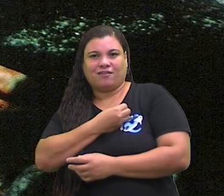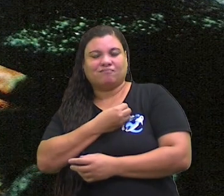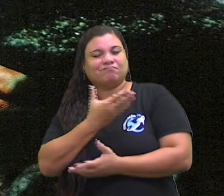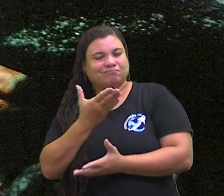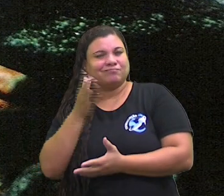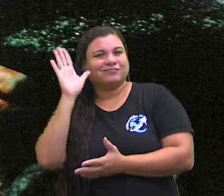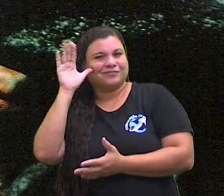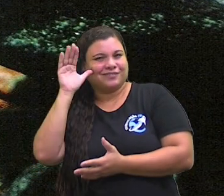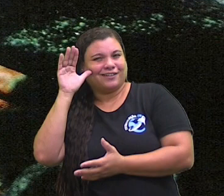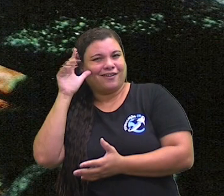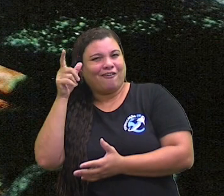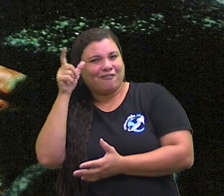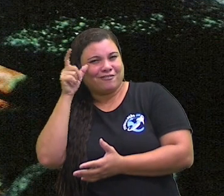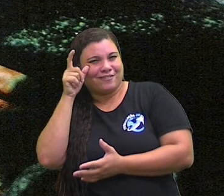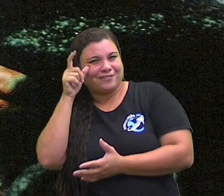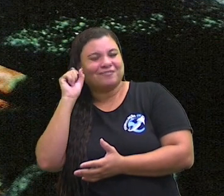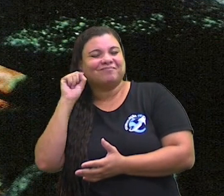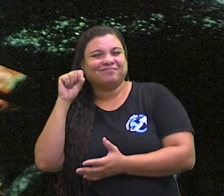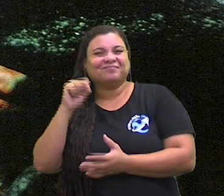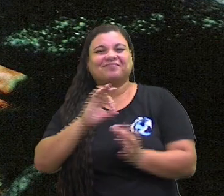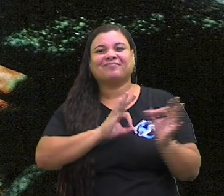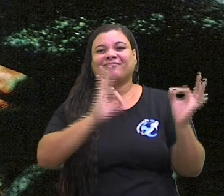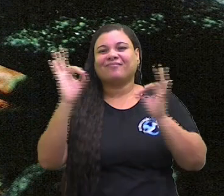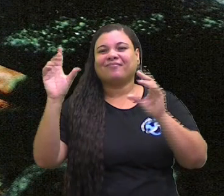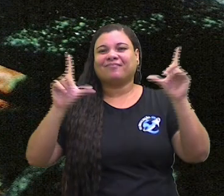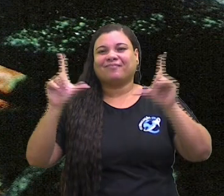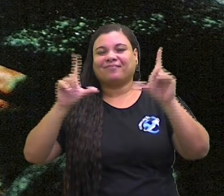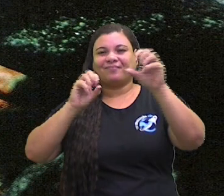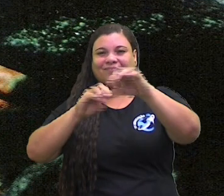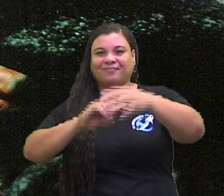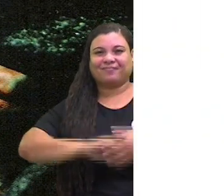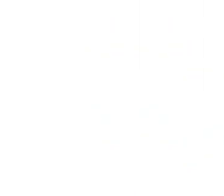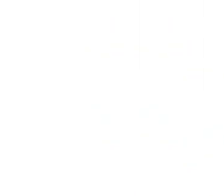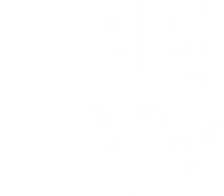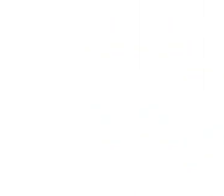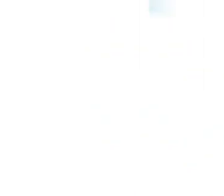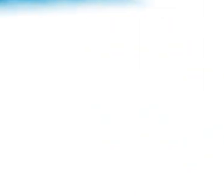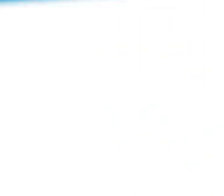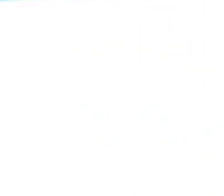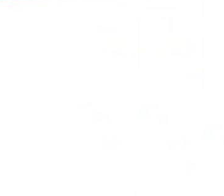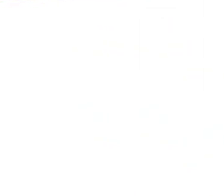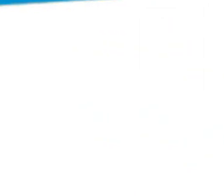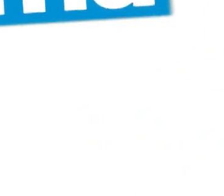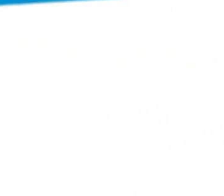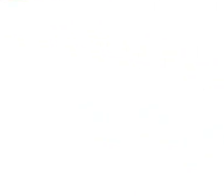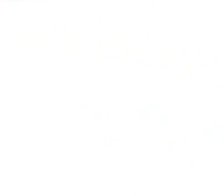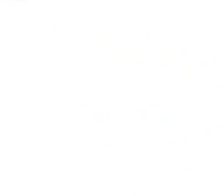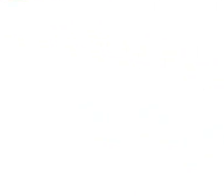Interessante, não é mesmo? E para mais dicas como estas, fiquem ligados na TV Educação.